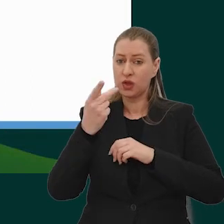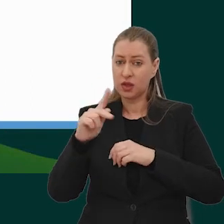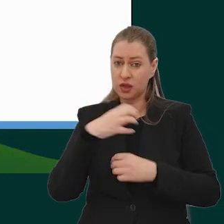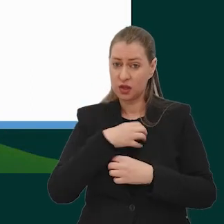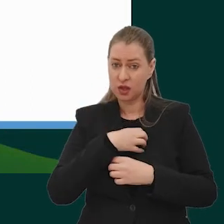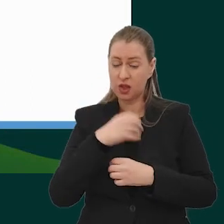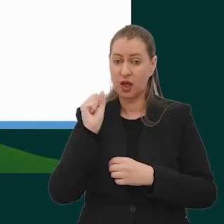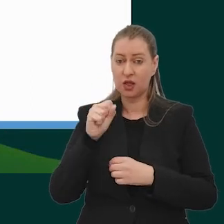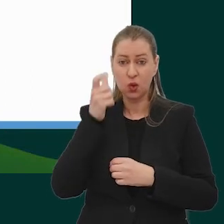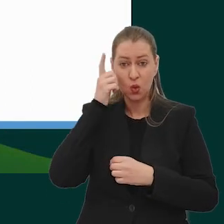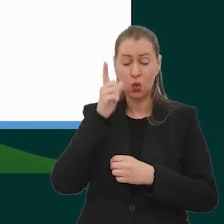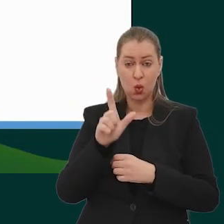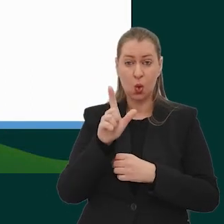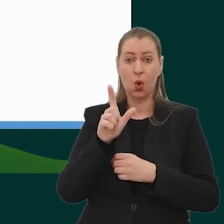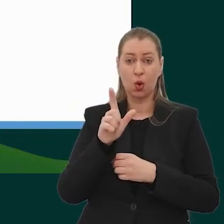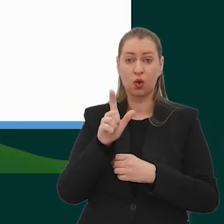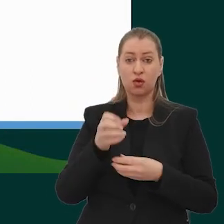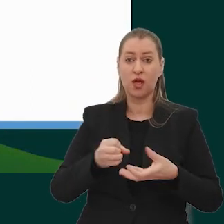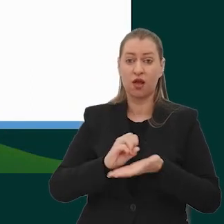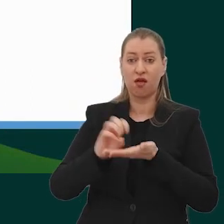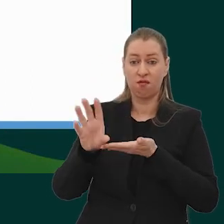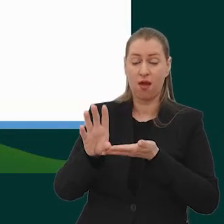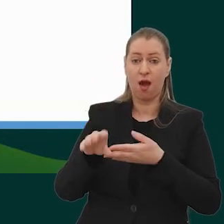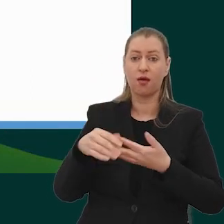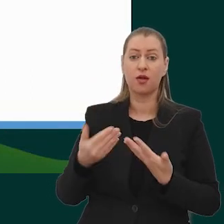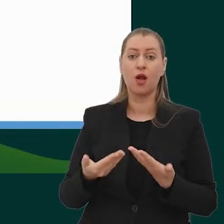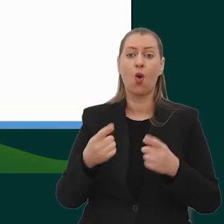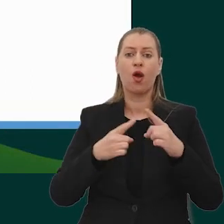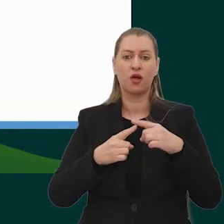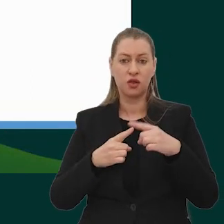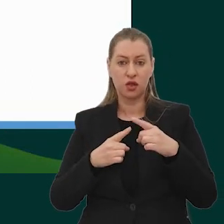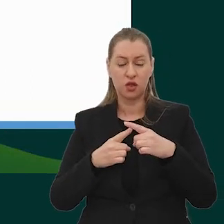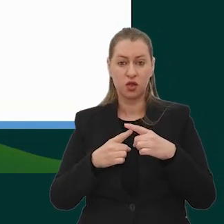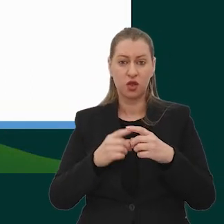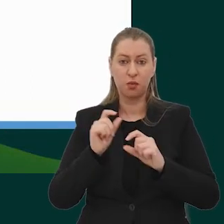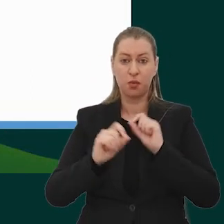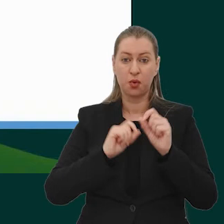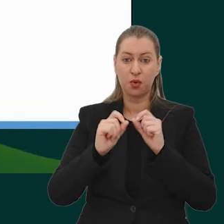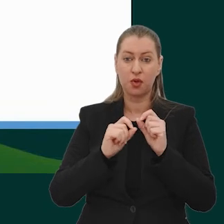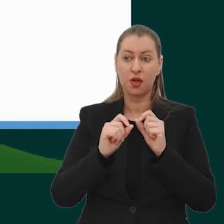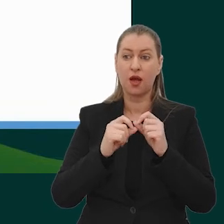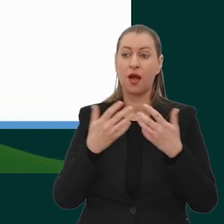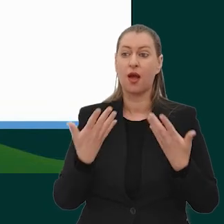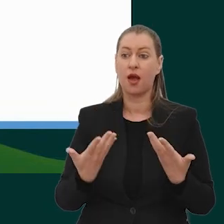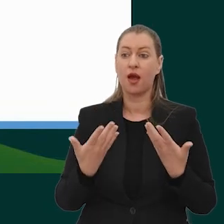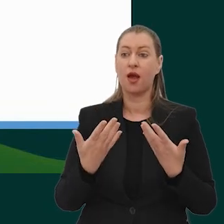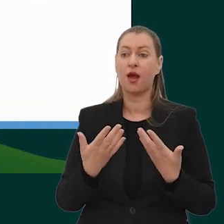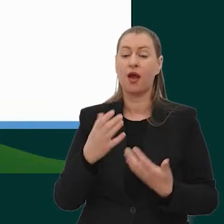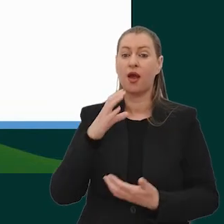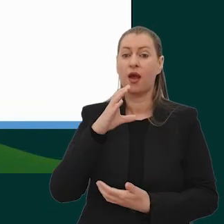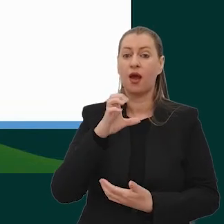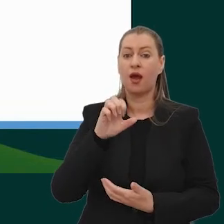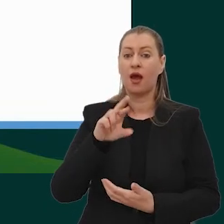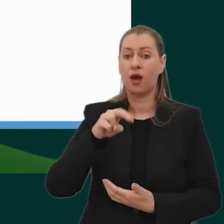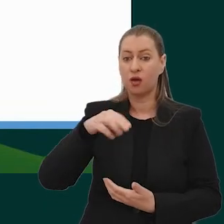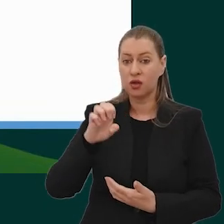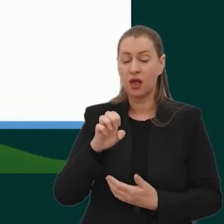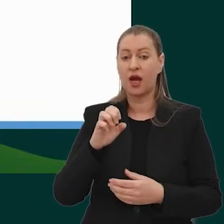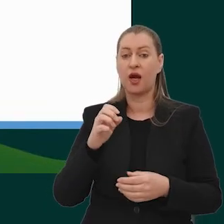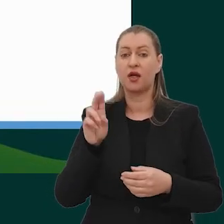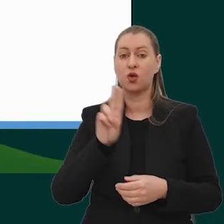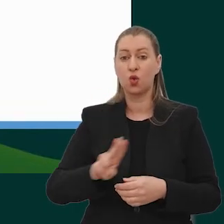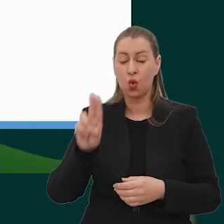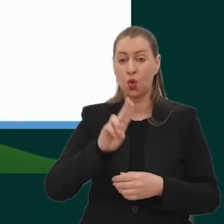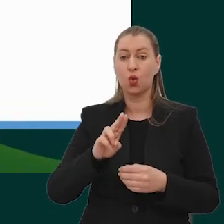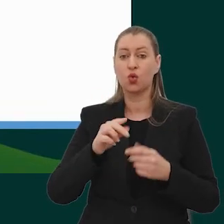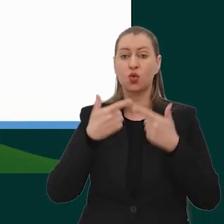daí sim tu consegue enviar, né? Esse é o cerne das aplicações de geração de linguagem natural. Eu